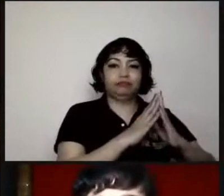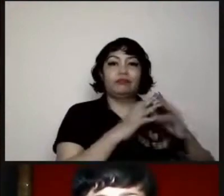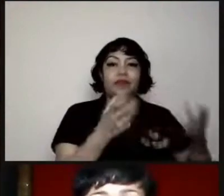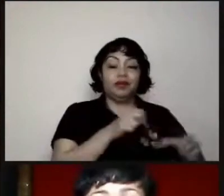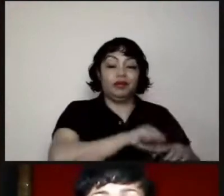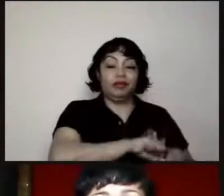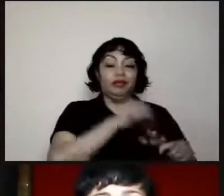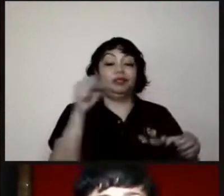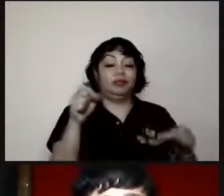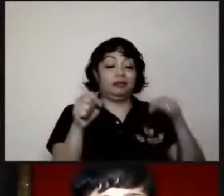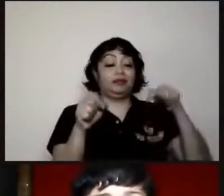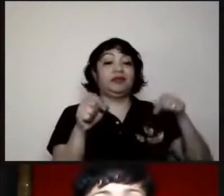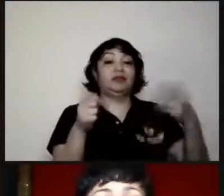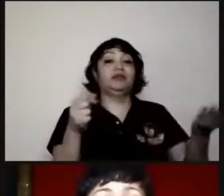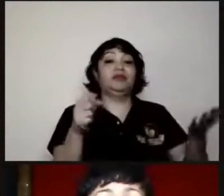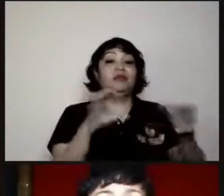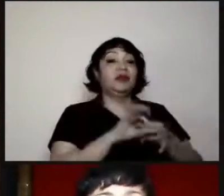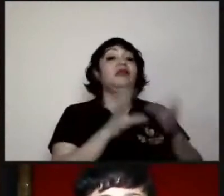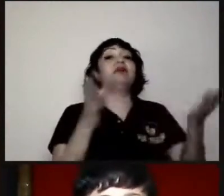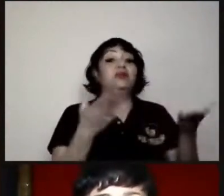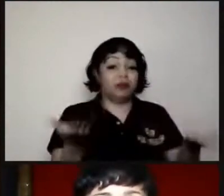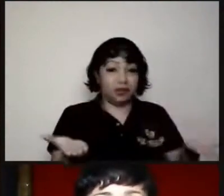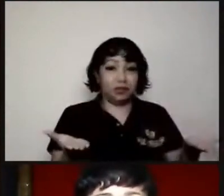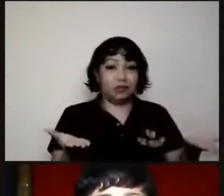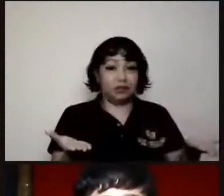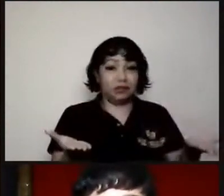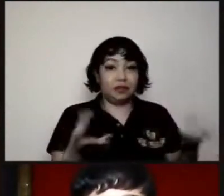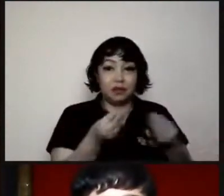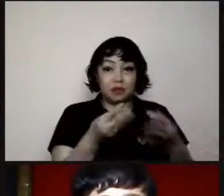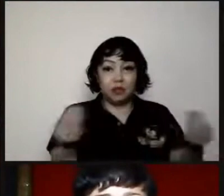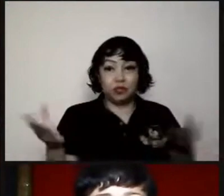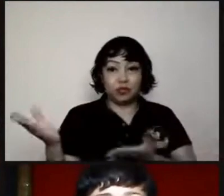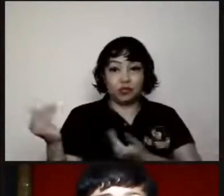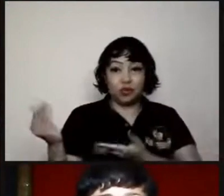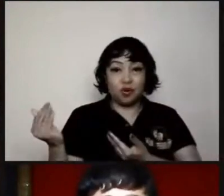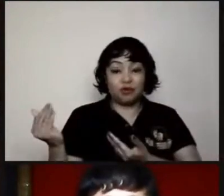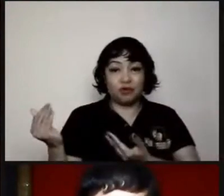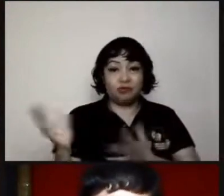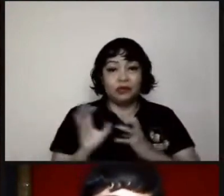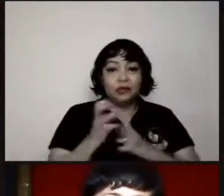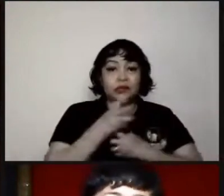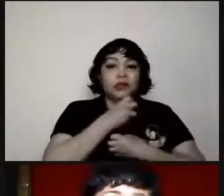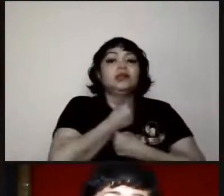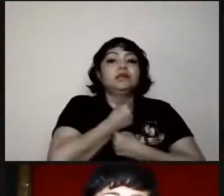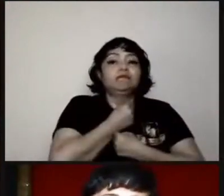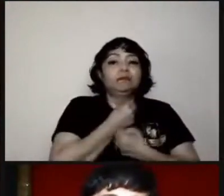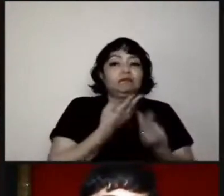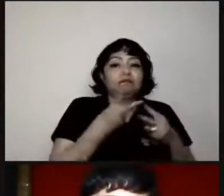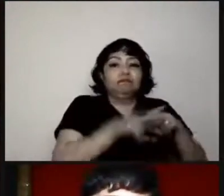é essa? Que liberdade é essa? Né? Muitos jovens se sentiram muito aprisionados,